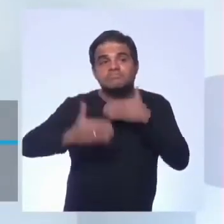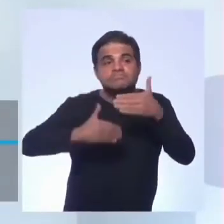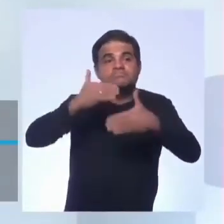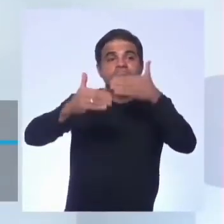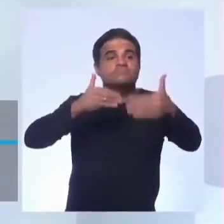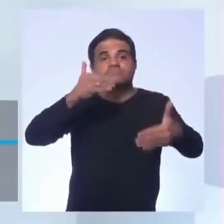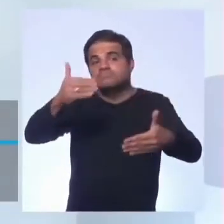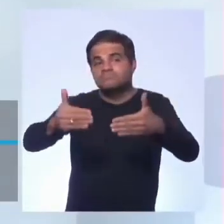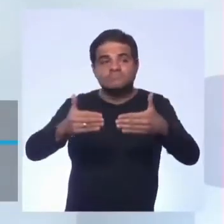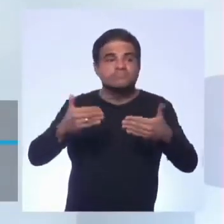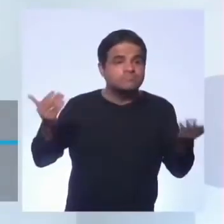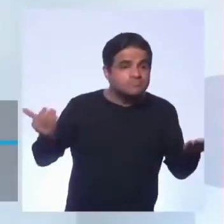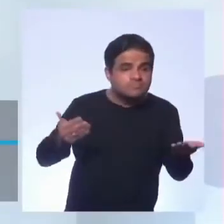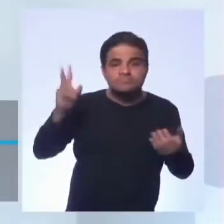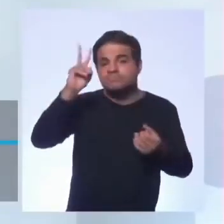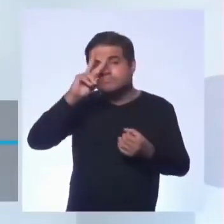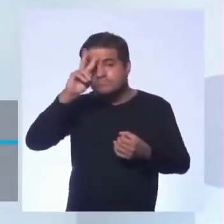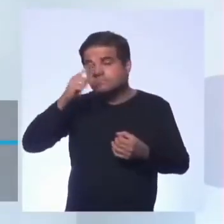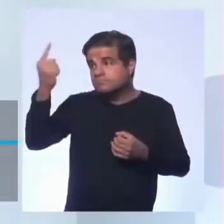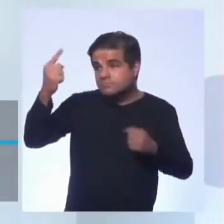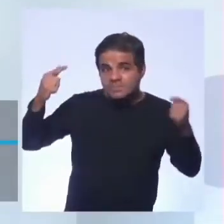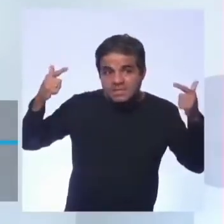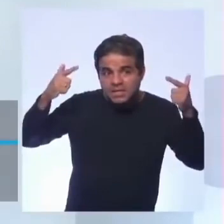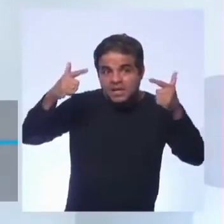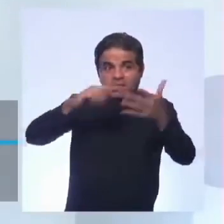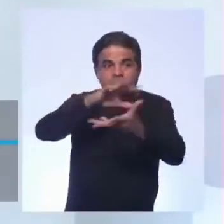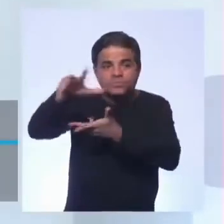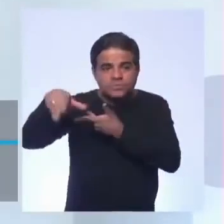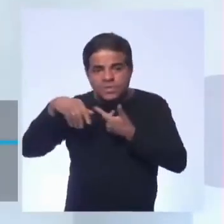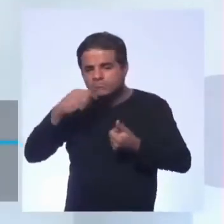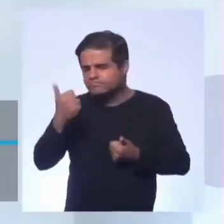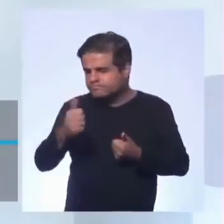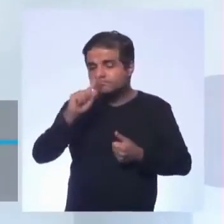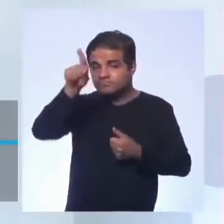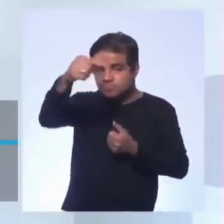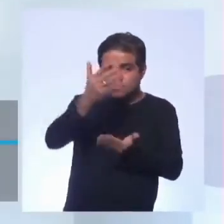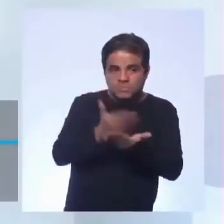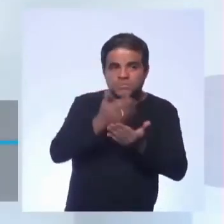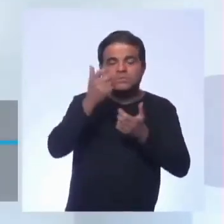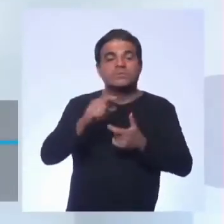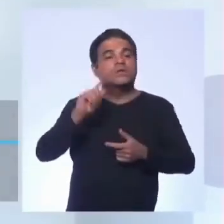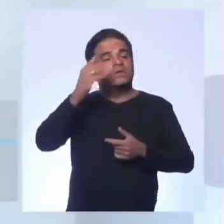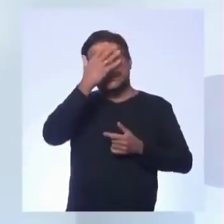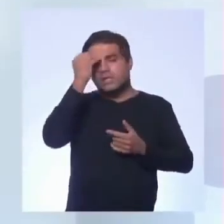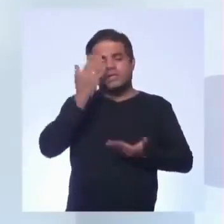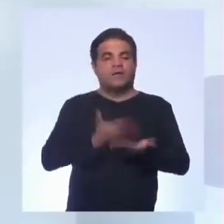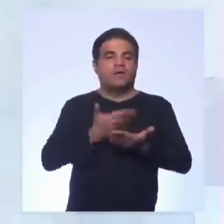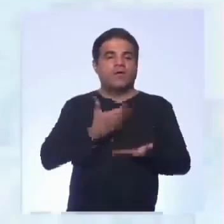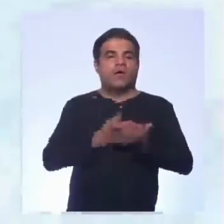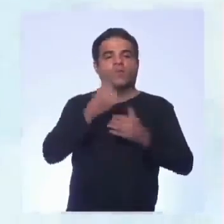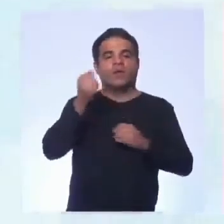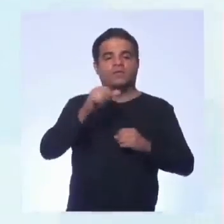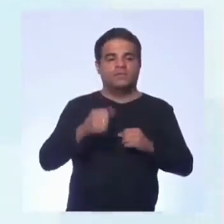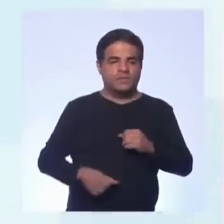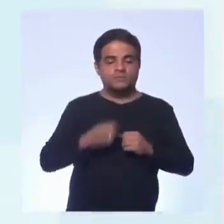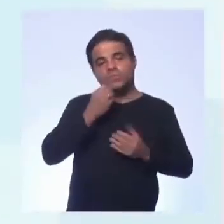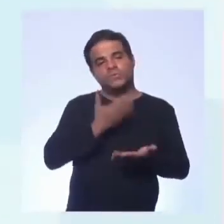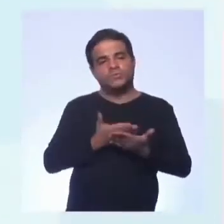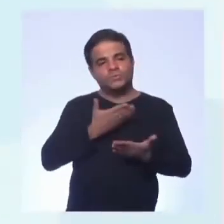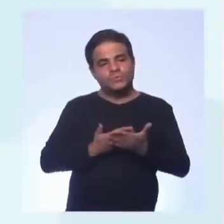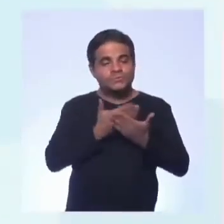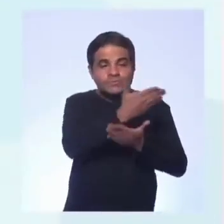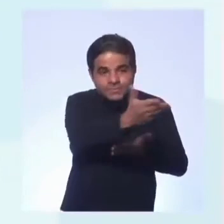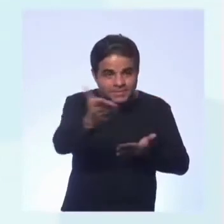desenrolar esses processos históricos da Primeira Guerra Mundial. Não deixe de avaliar a aula no final. Bons